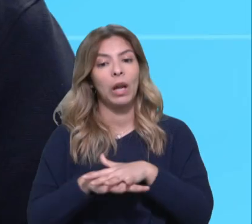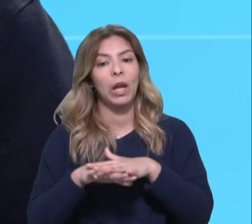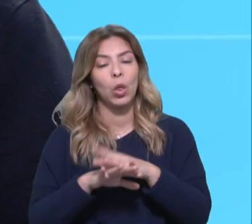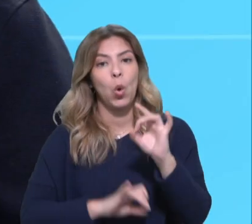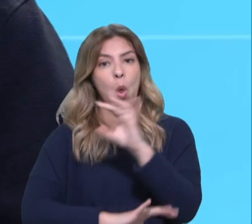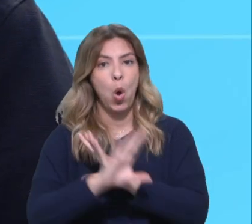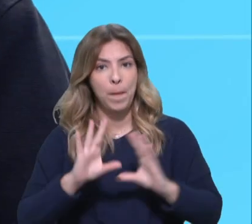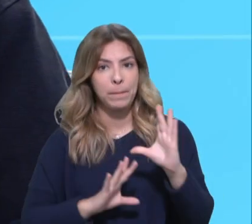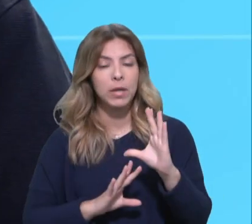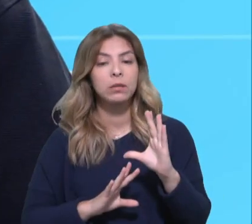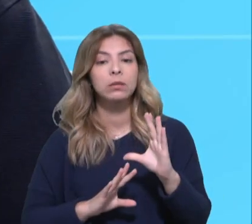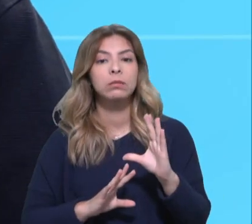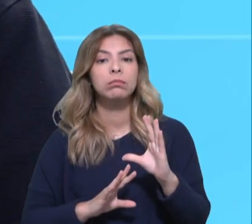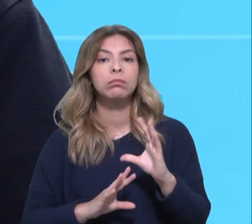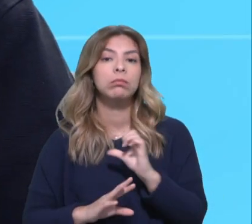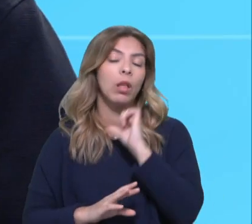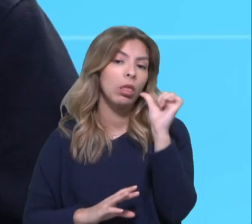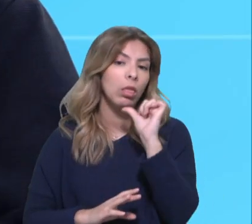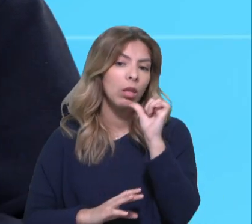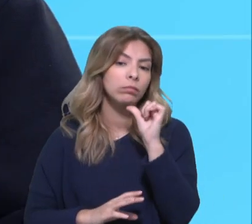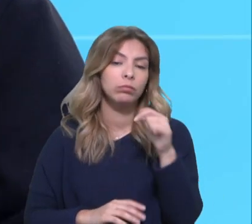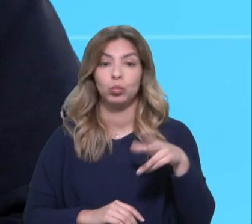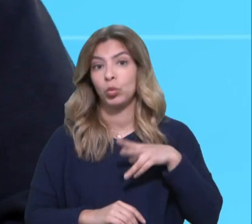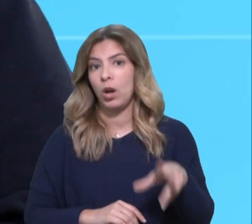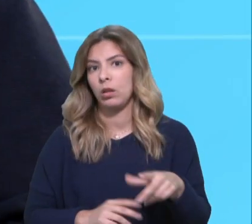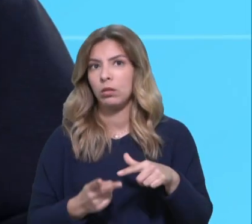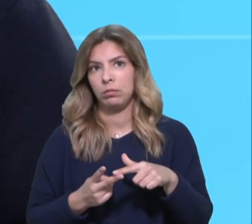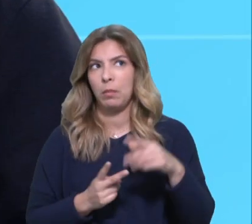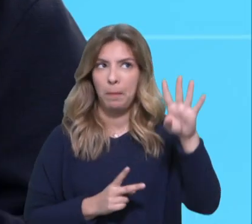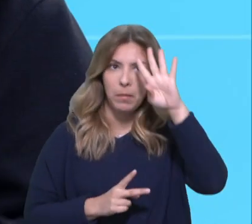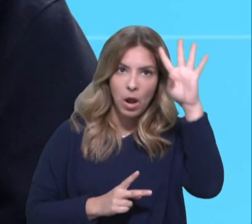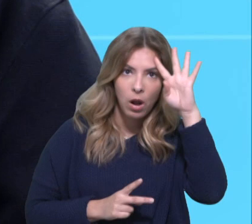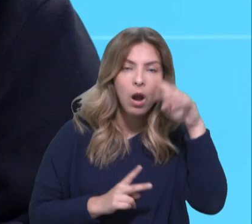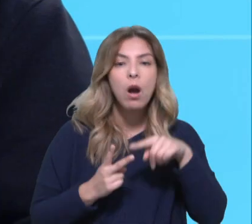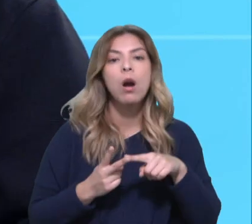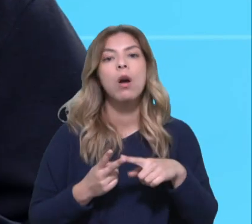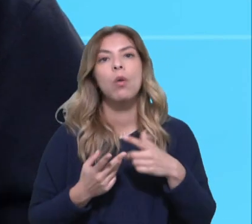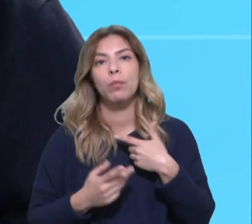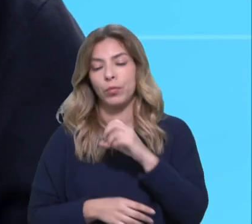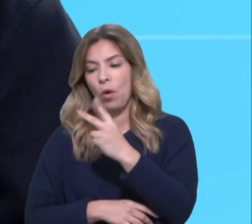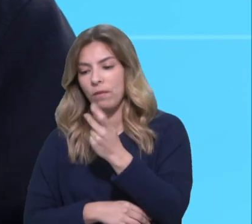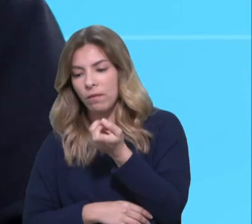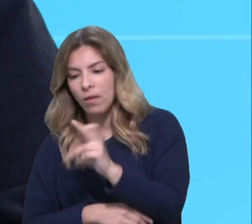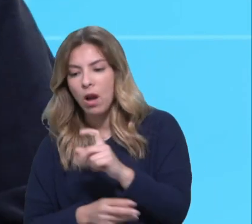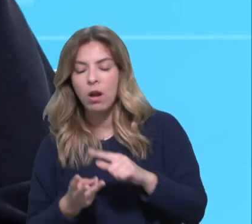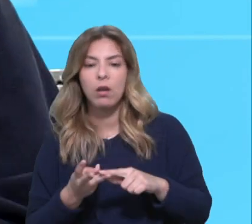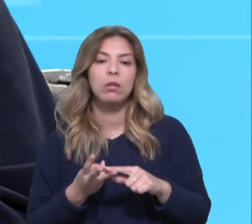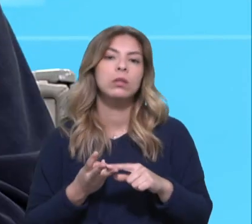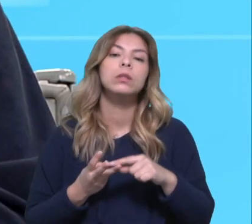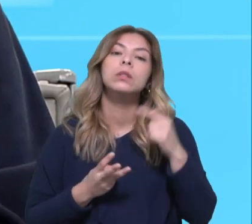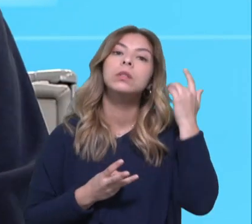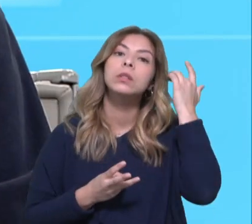neste momento, portanto, a nível em Portugal, temos Braga, que nos convidou a nós, Ovar, Óbidos, Santa Maria da Feira e Danha